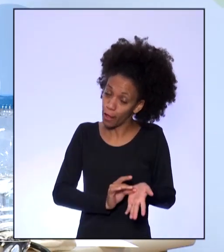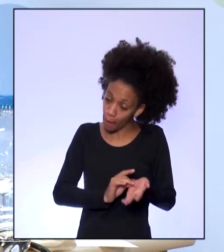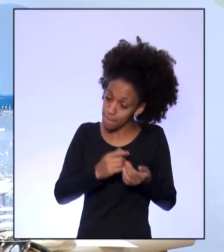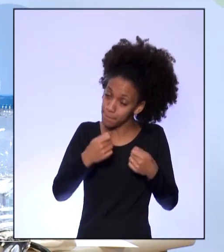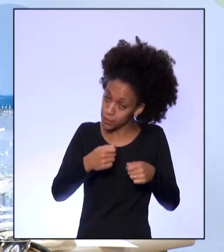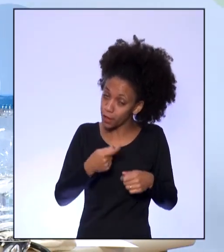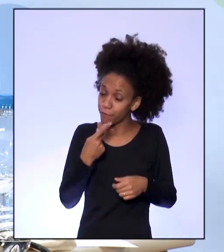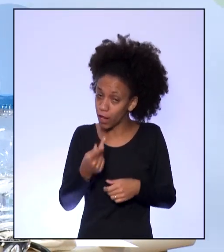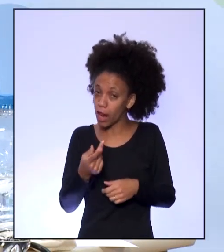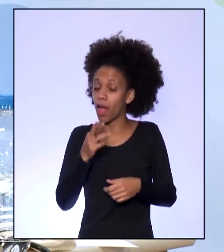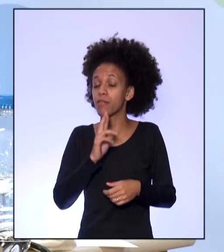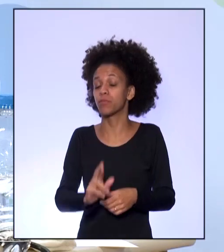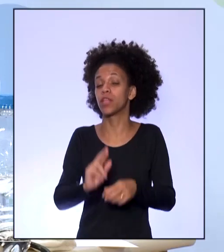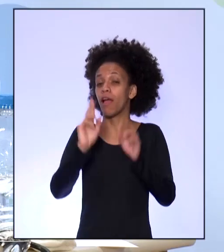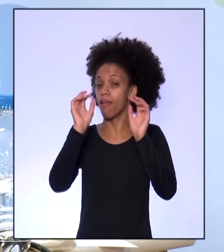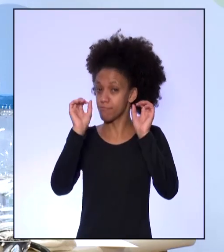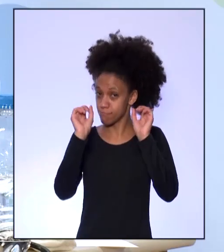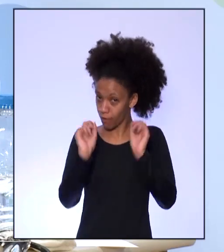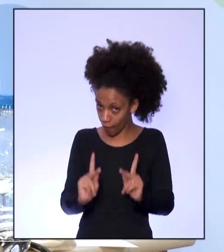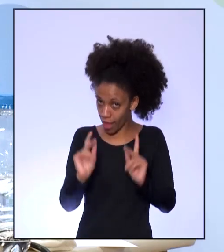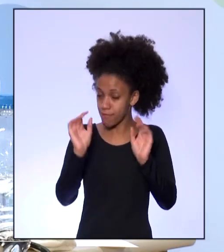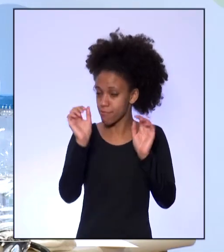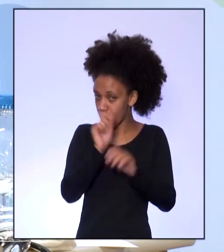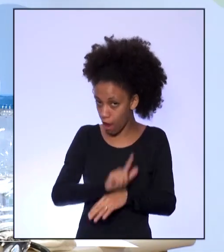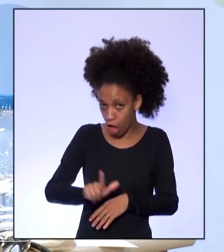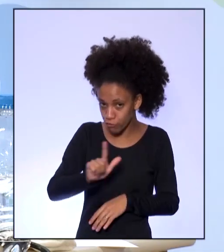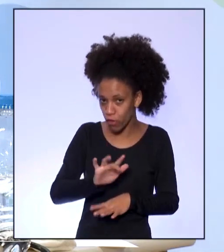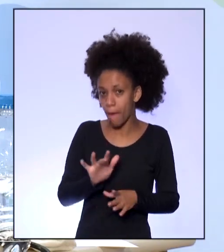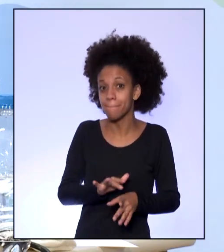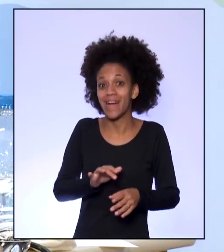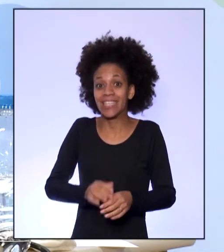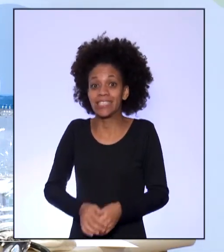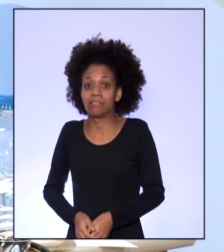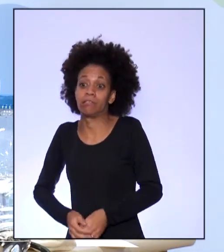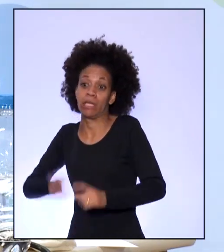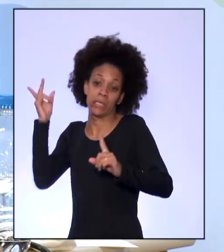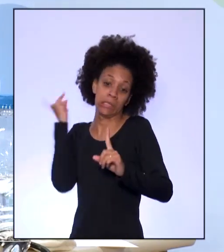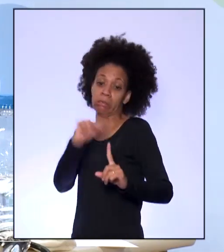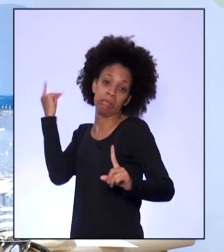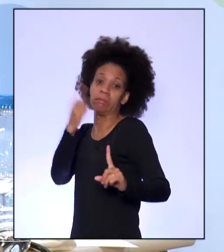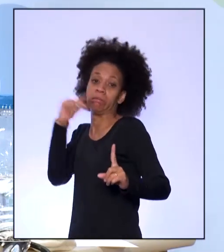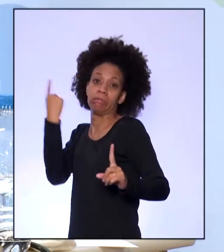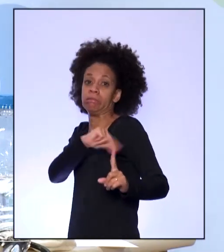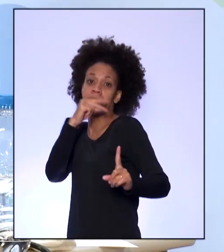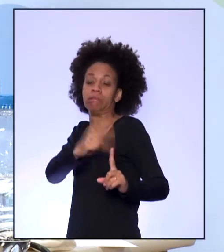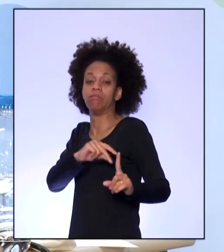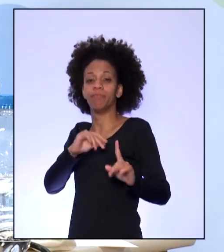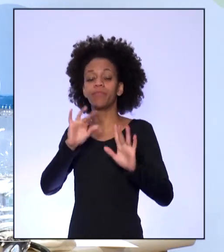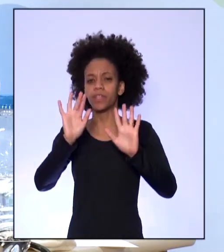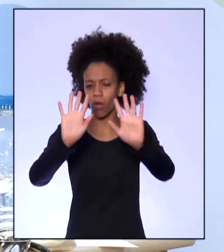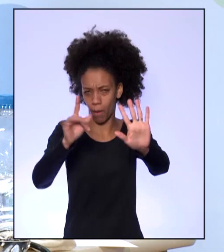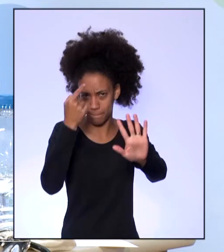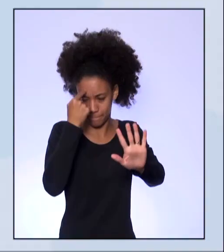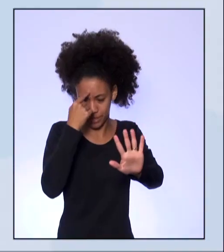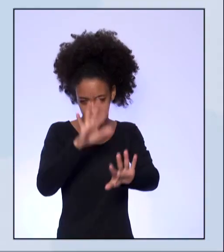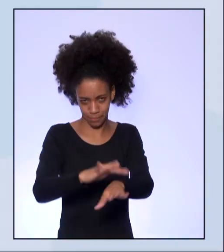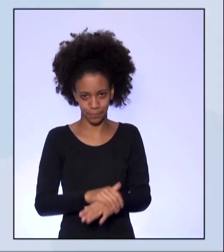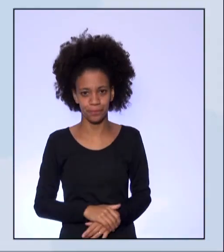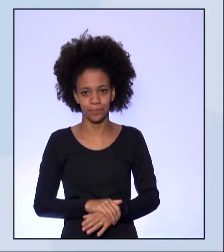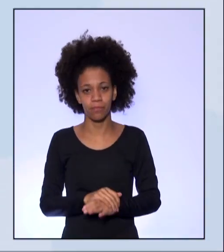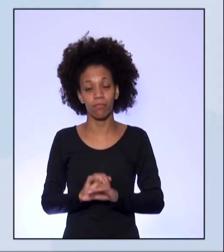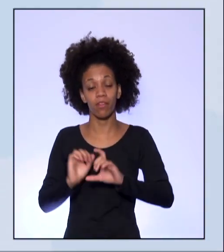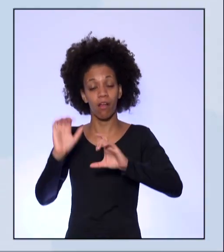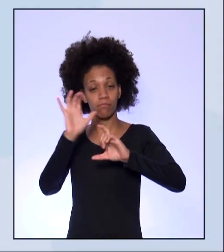falou claro. E claro para mim é igual a tudo bem, mas ele estava com um bastão. Então, vamos lá. Para o chat que ainda